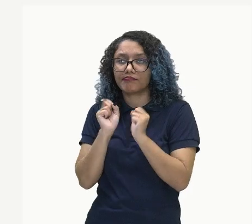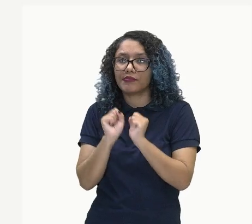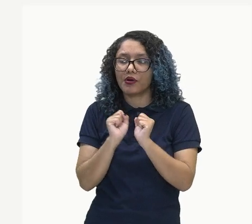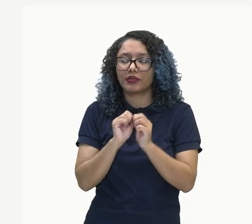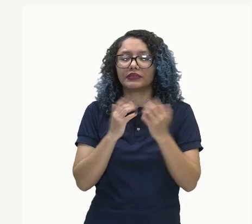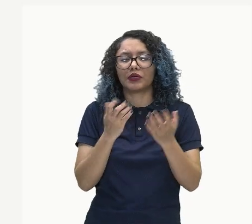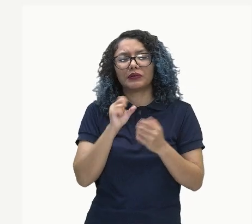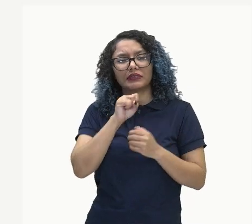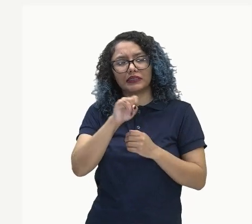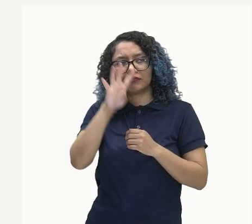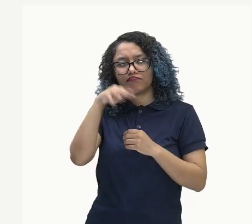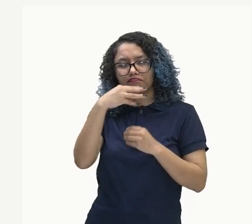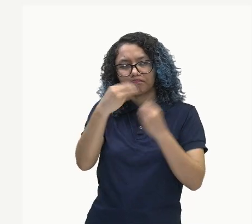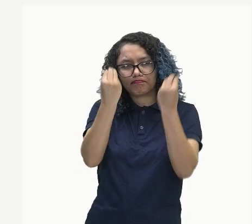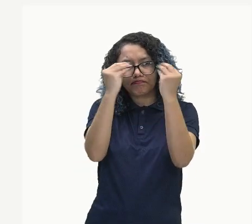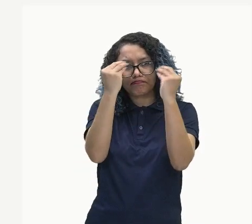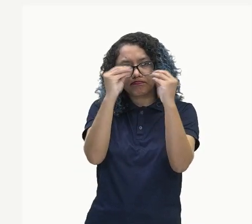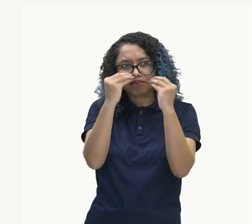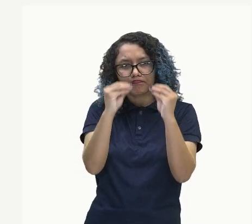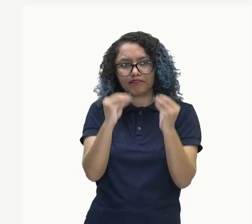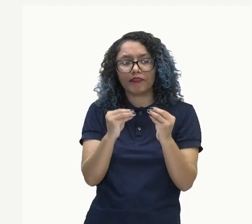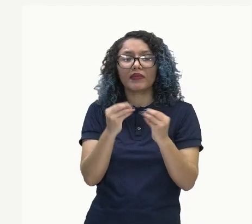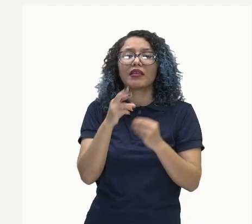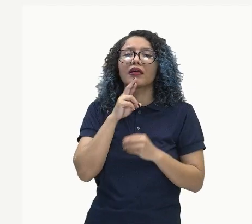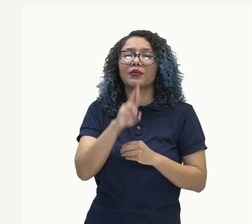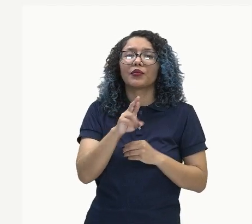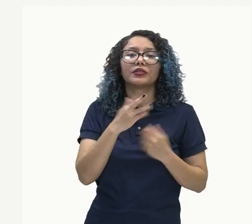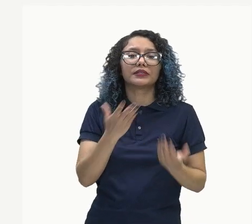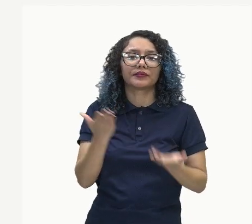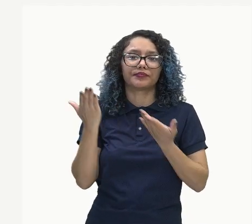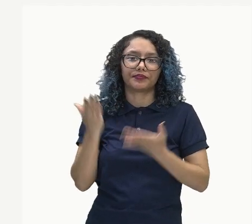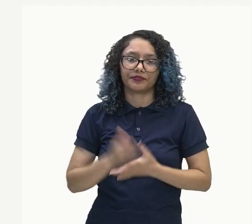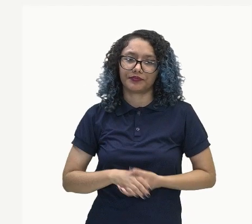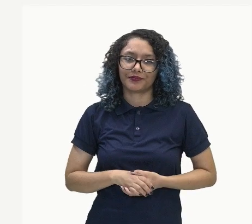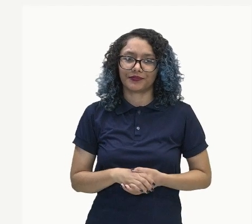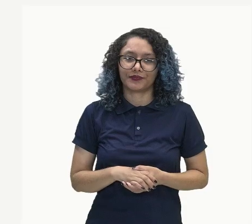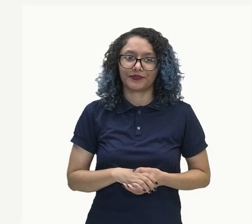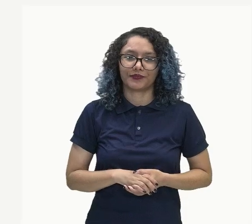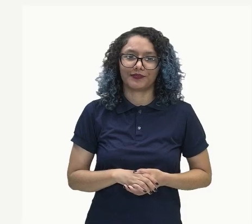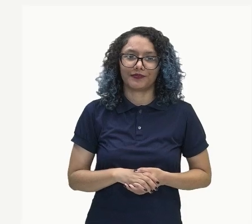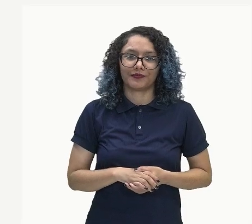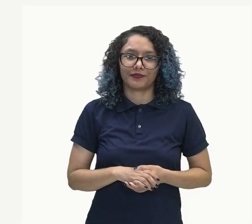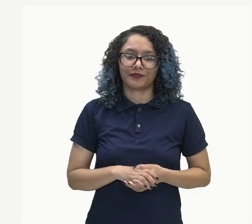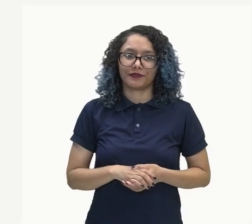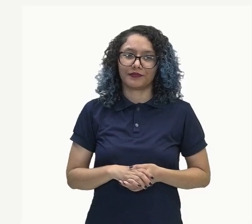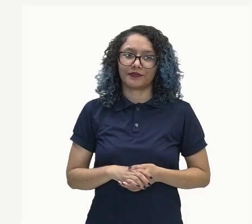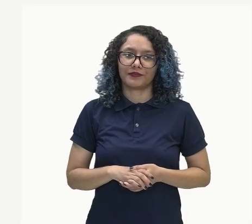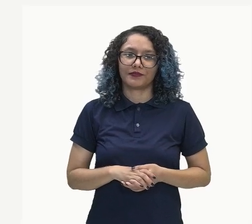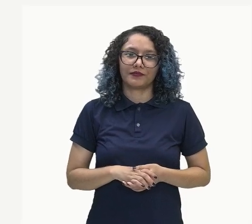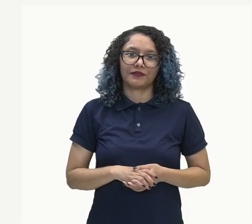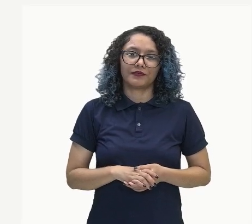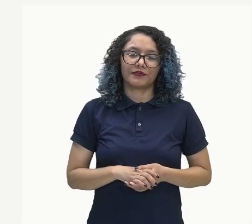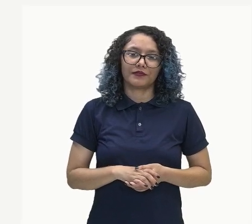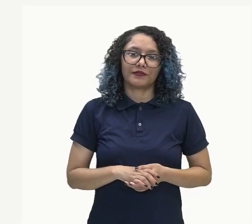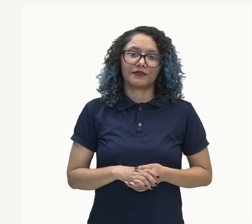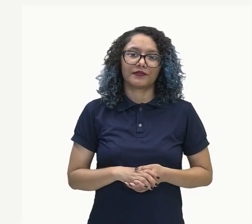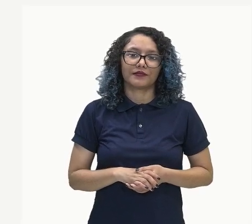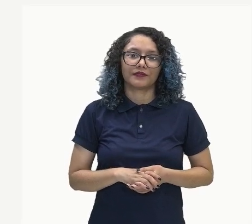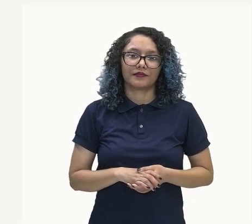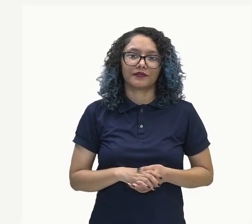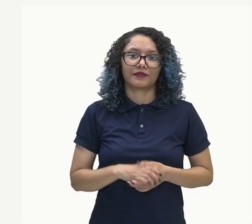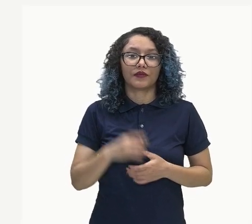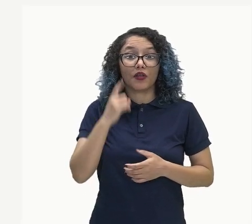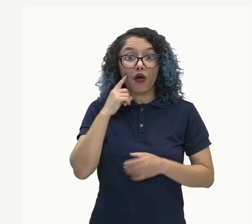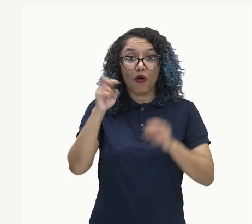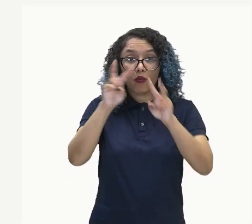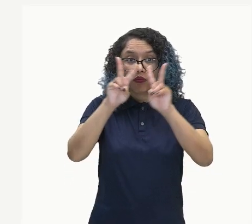Google Planilhas, nós temos esse resultado. Então, nós temos esse gráfico de setores. Observe que nós temos aí o